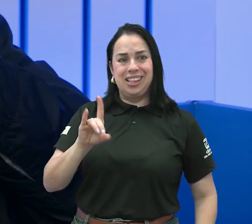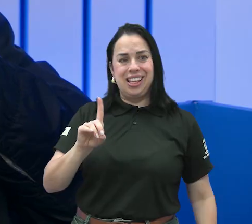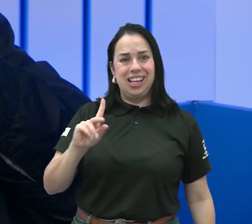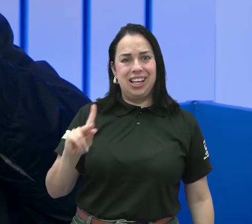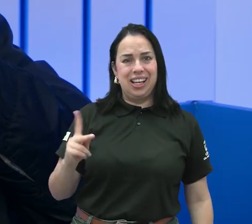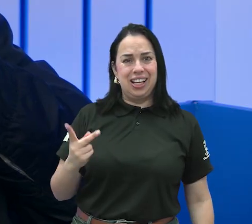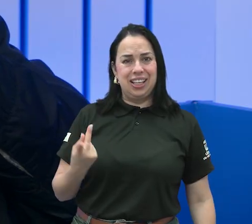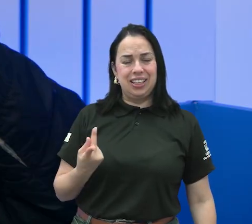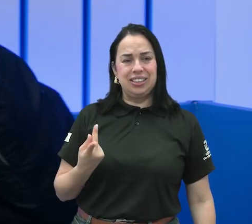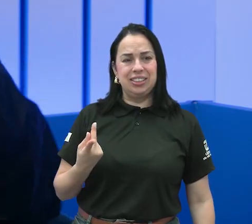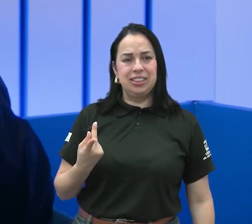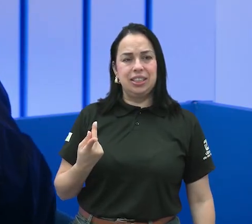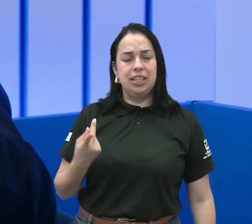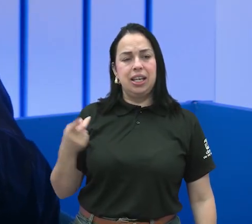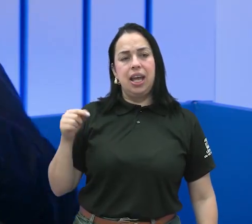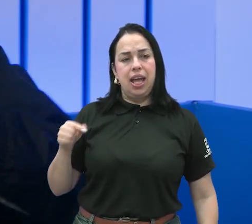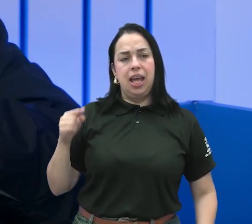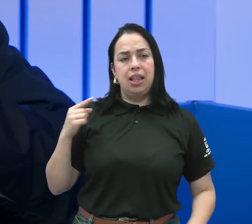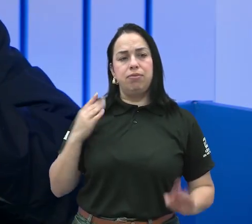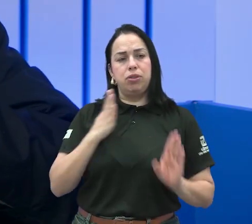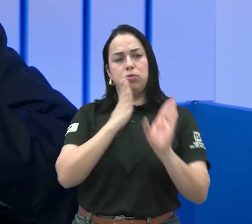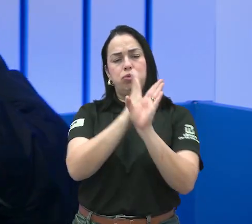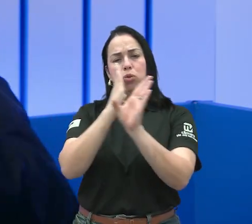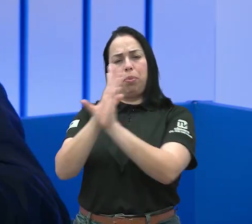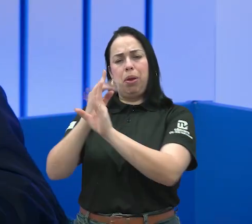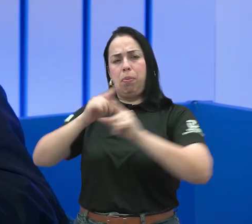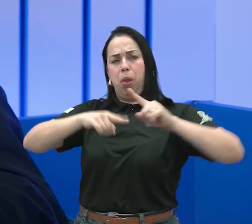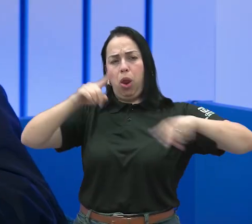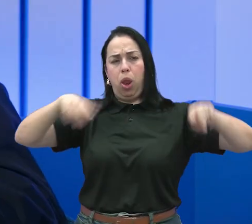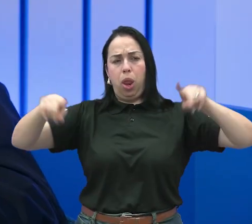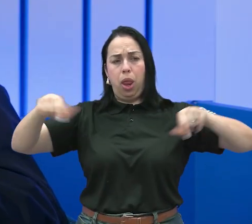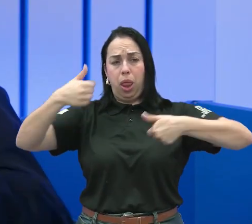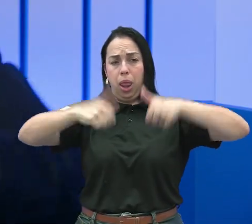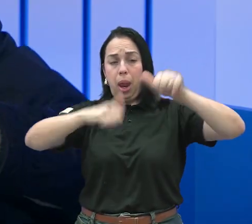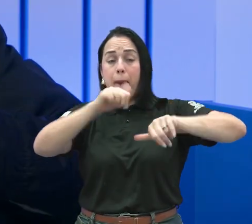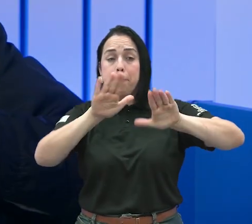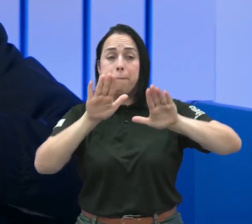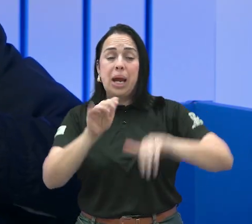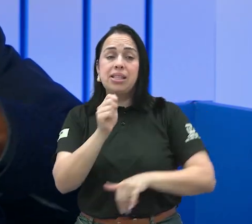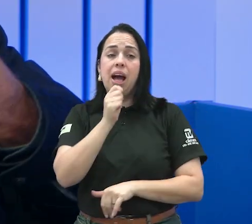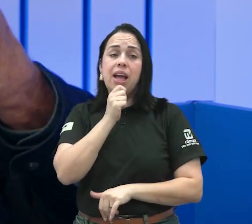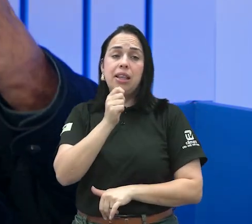ele inovou quando foi criado, mas